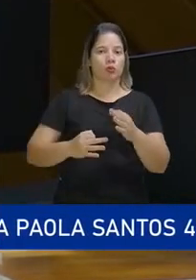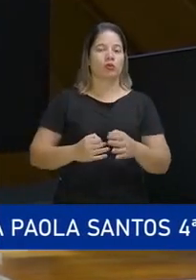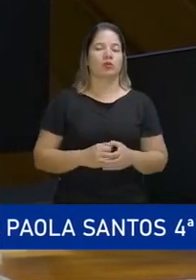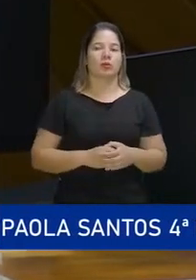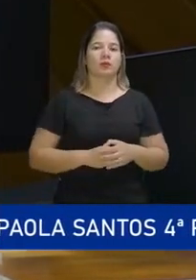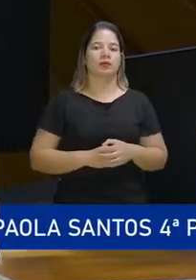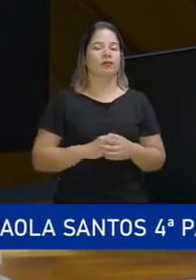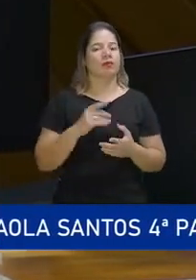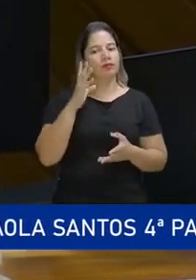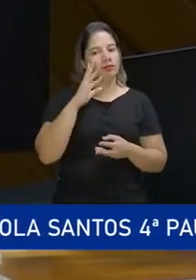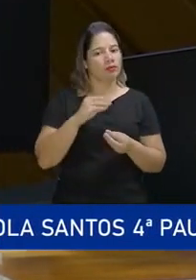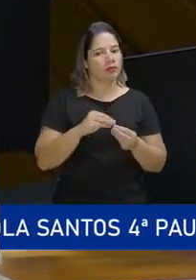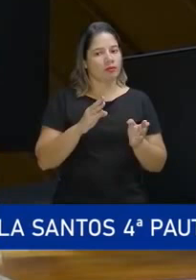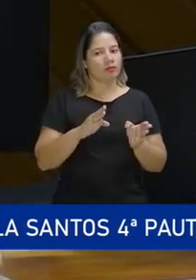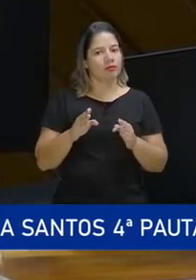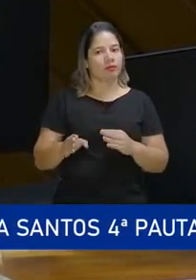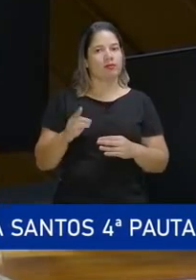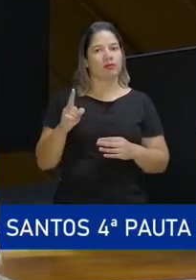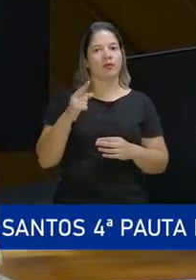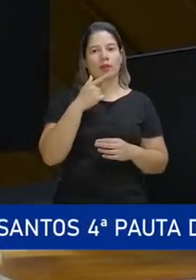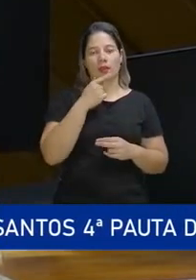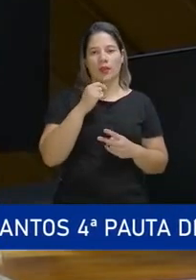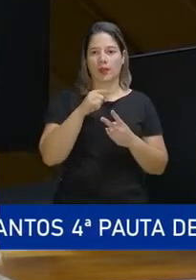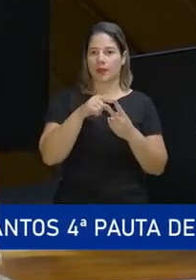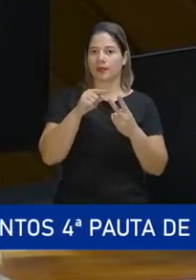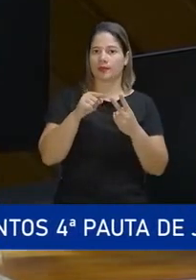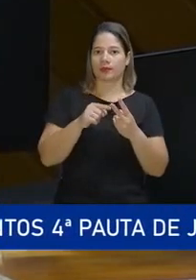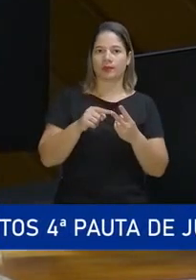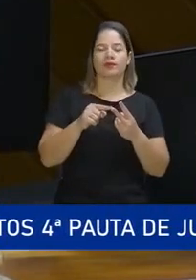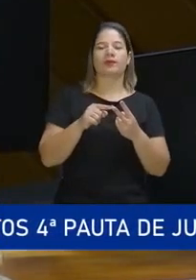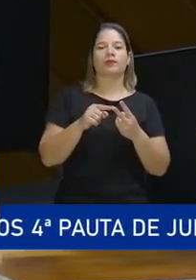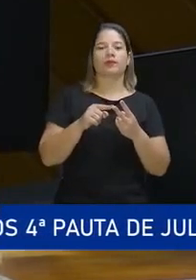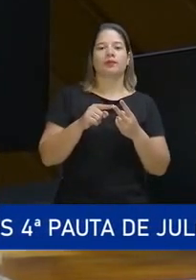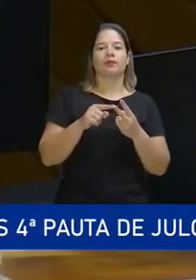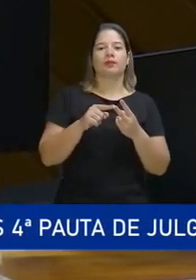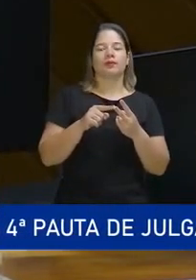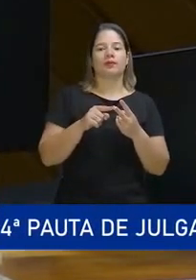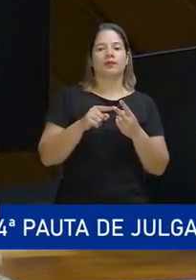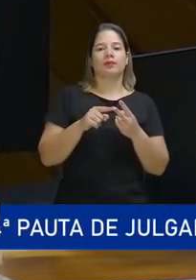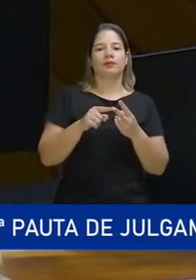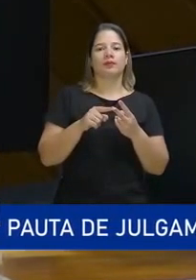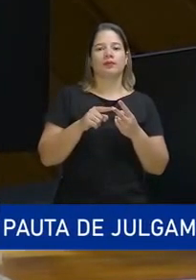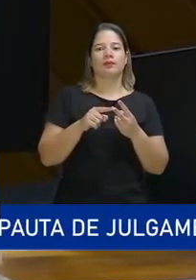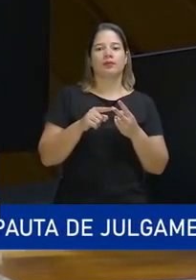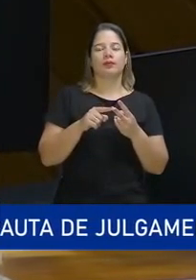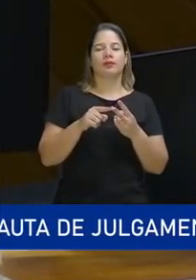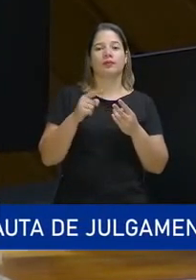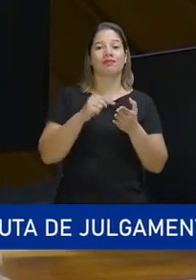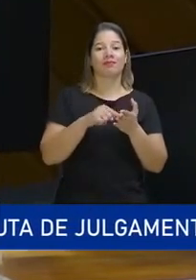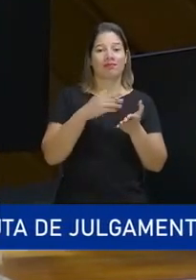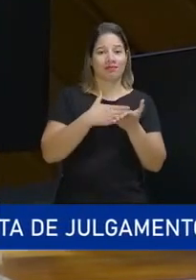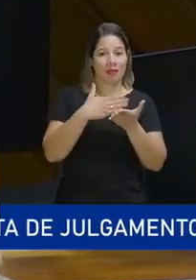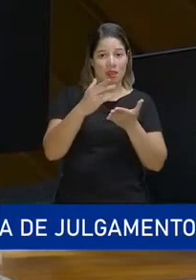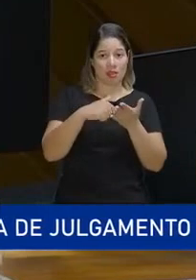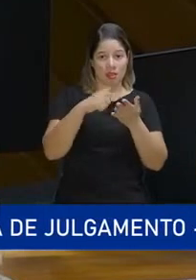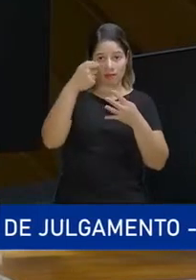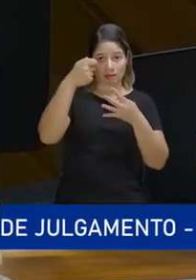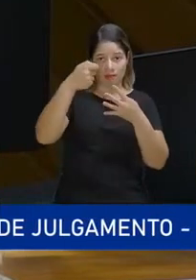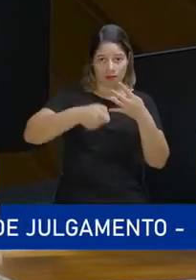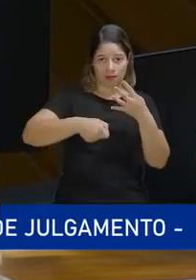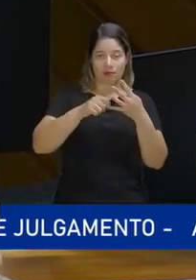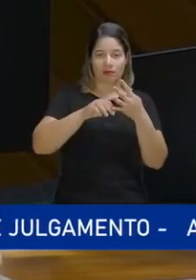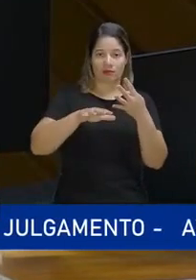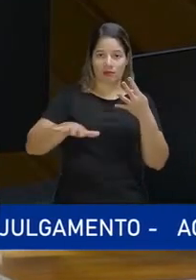assunto, Carlos Mário da Silva Veloso e Valber de Moura Agra ensinam Inicialmente, a jurisprudência e a